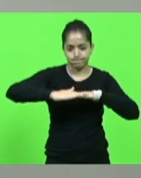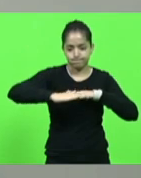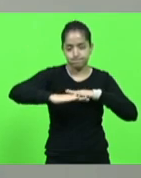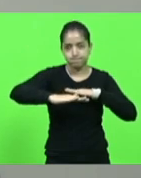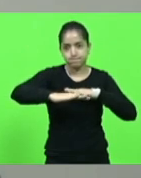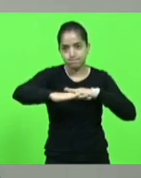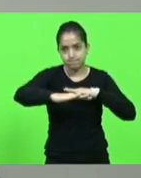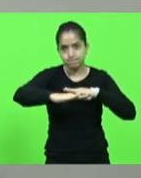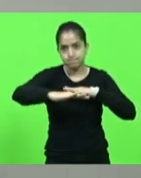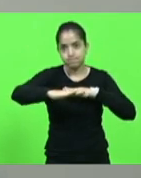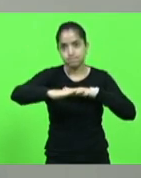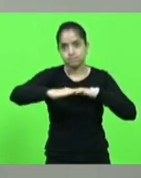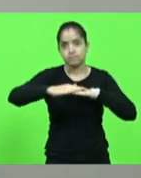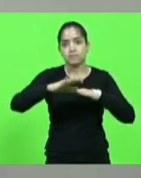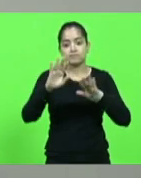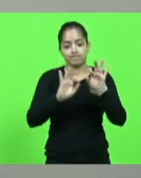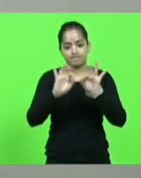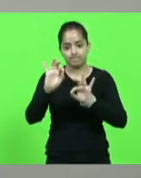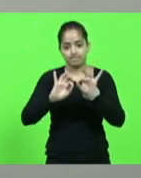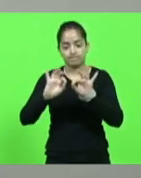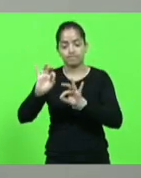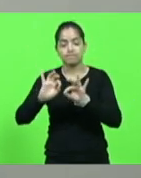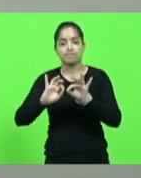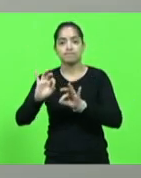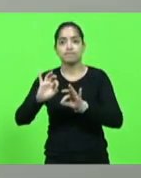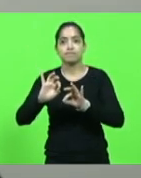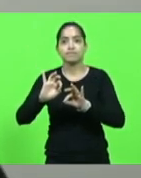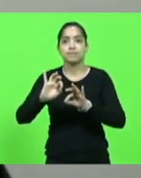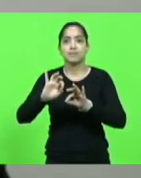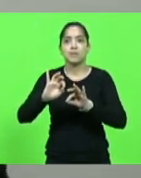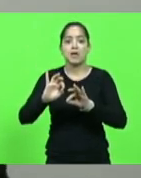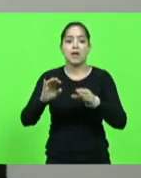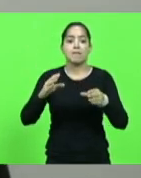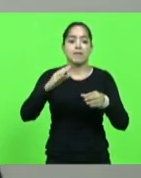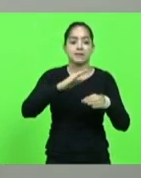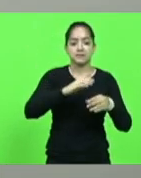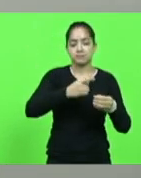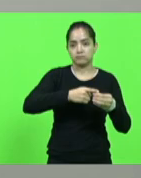boa, estruturada, só que dali de Otacílio Costa até